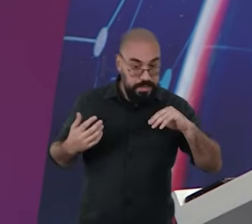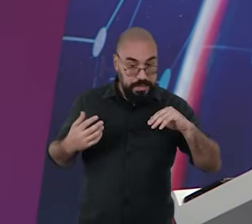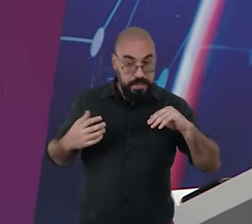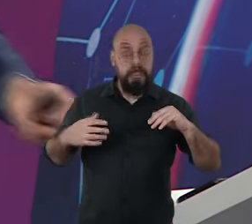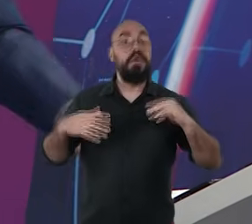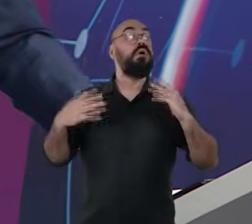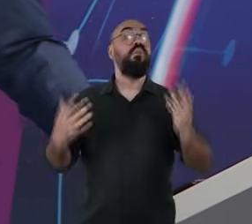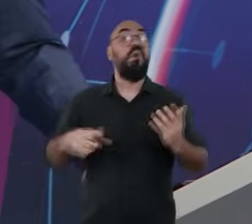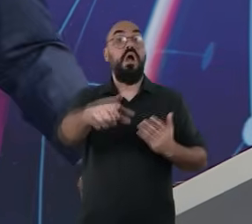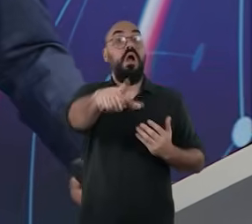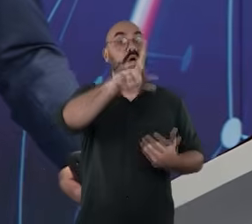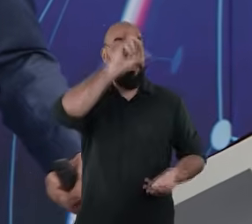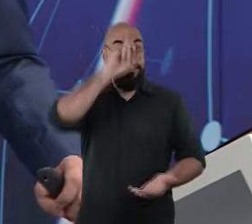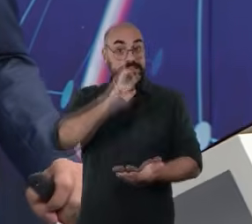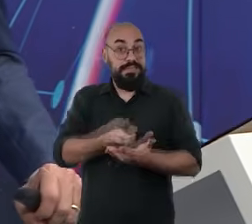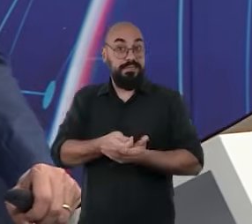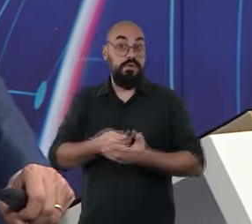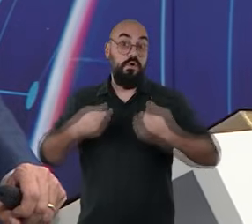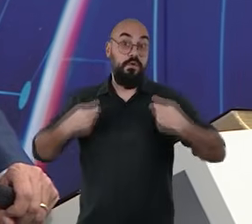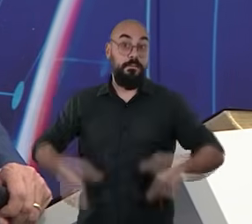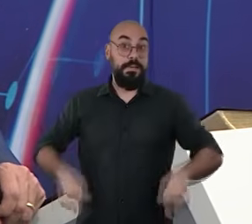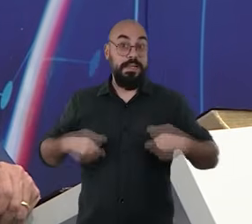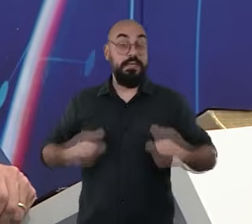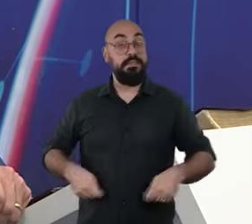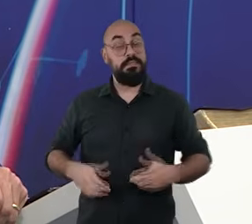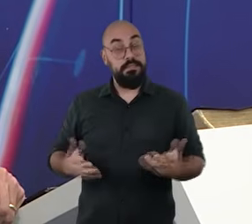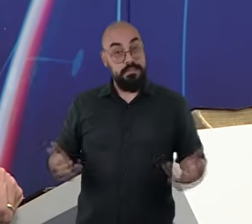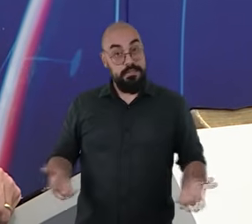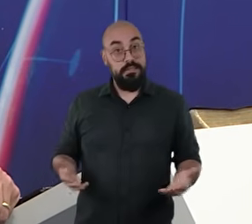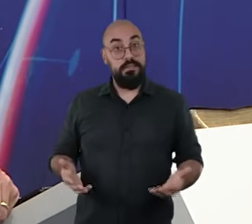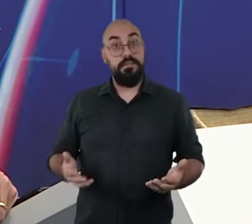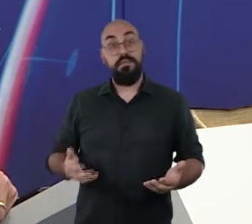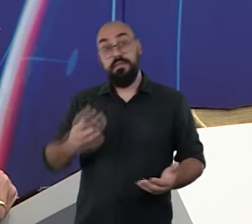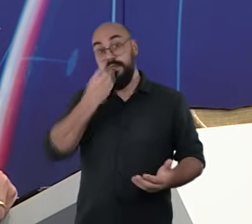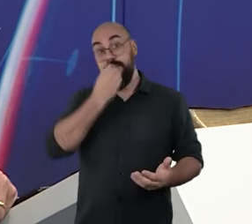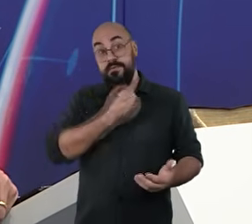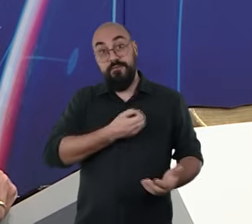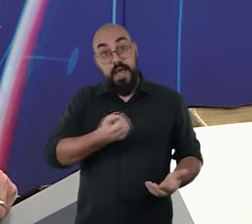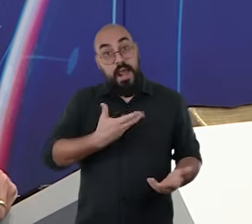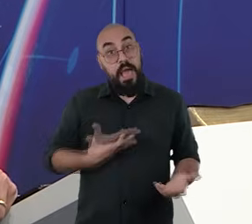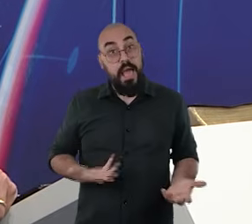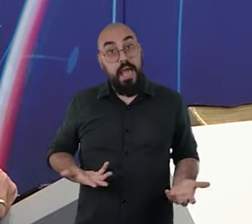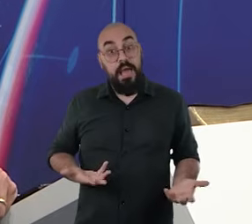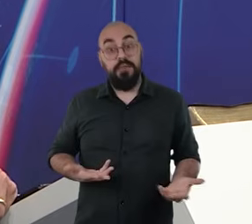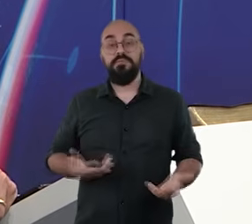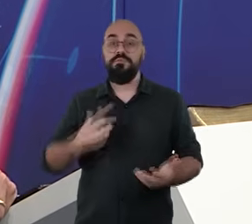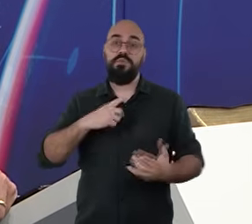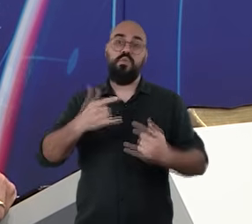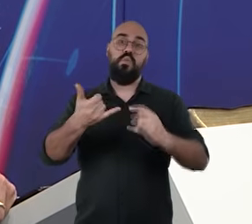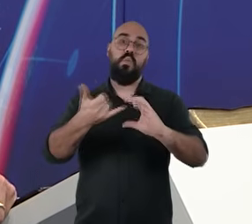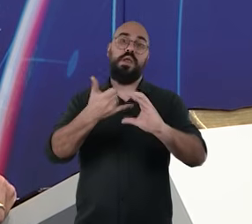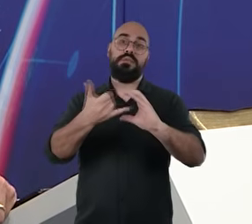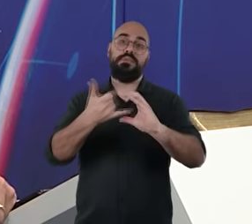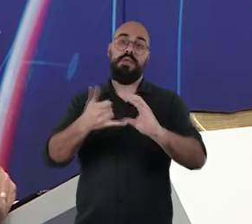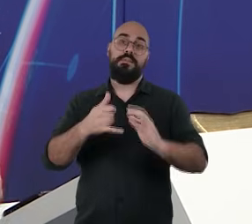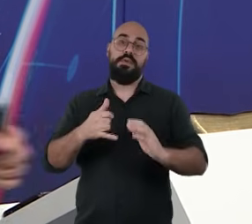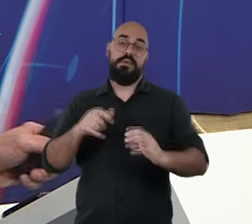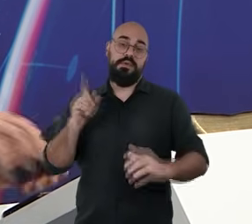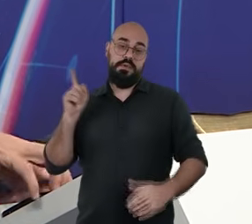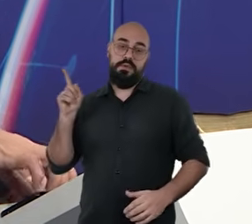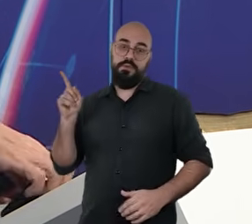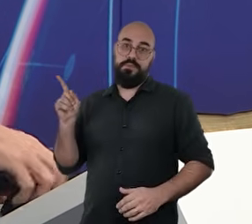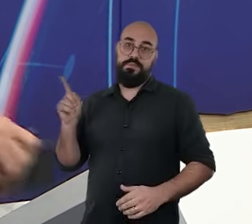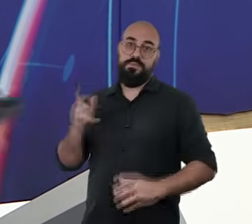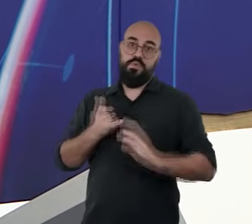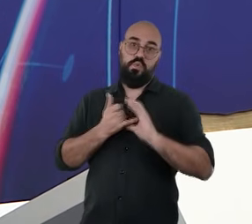para tomar uma decisão ao lado do Senhor. E dizer isso para Ele. Nós temos aqui o WhatsApp do Arena do Futuro. Eu estou